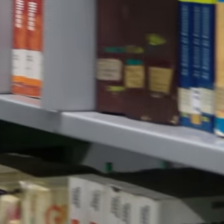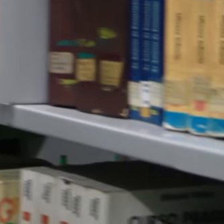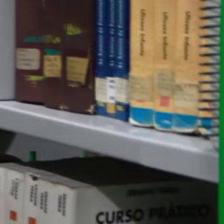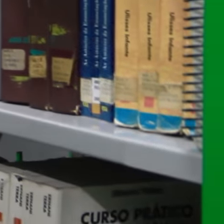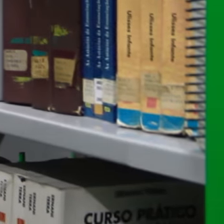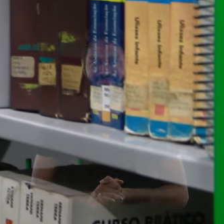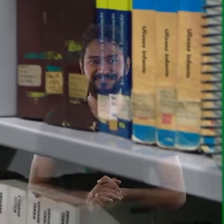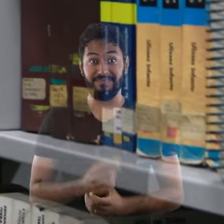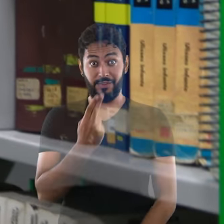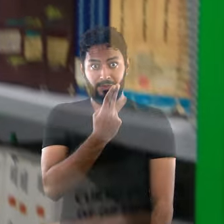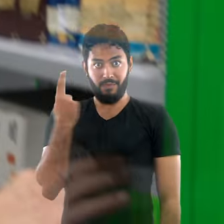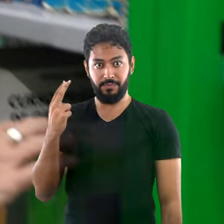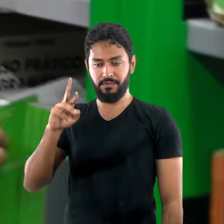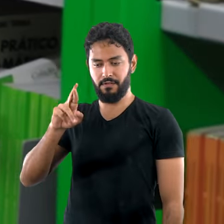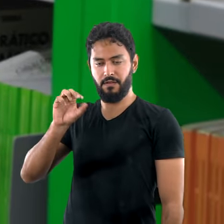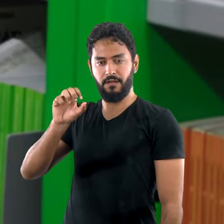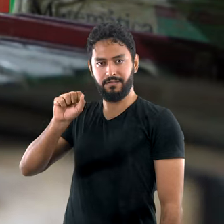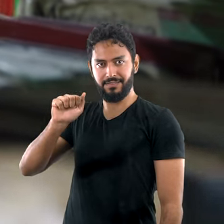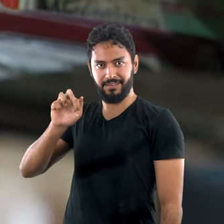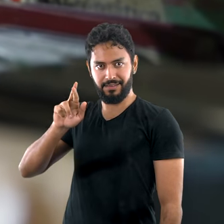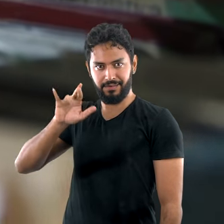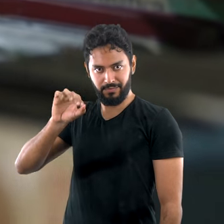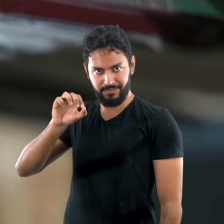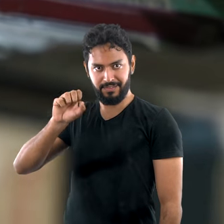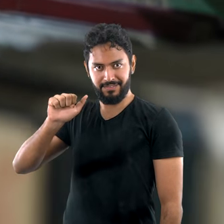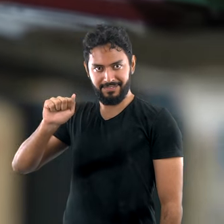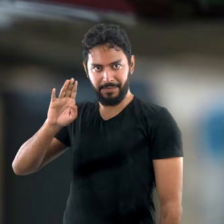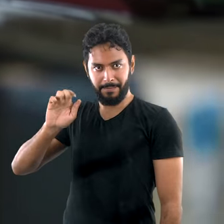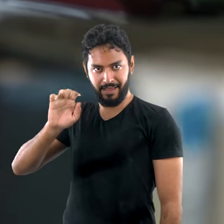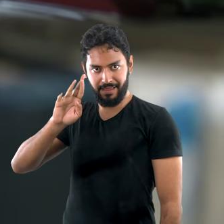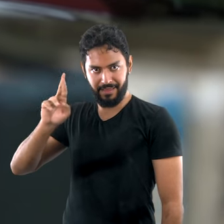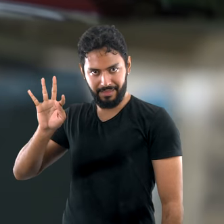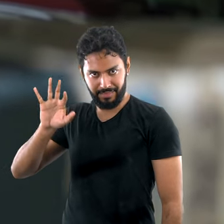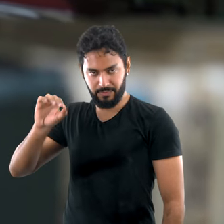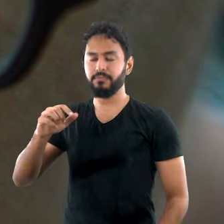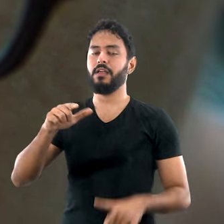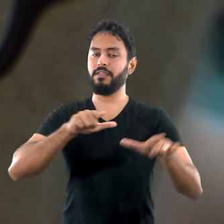eu sou Rosário, né? Rosário Sabarreto. Eu trabalho no Campus Pesqueira